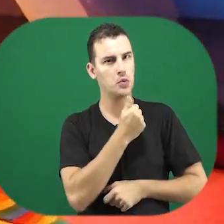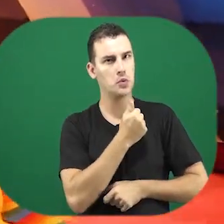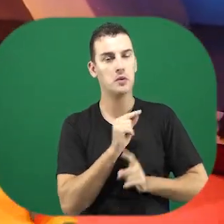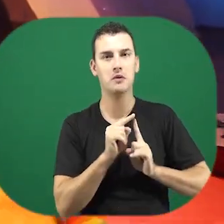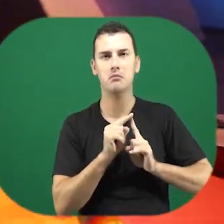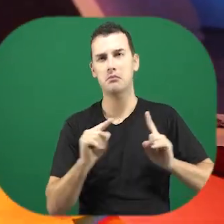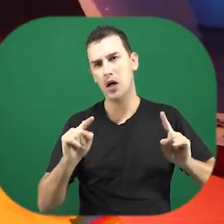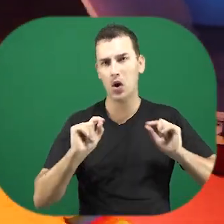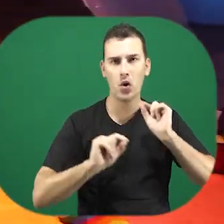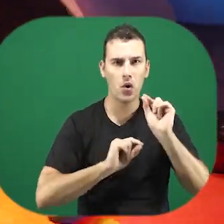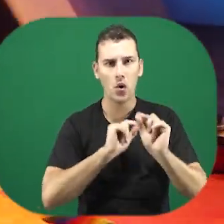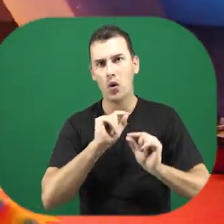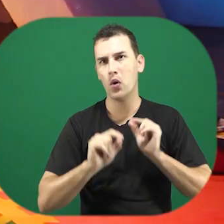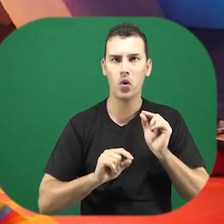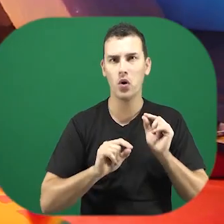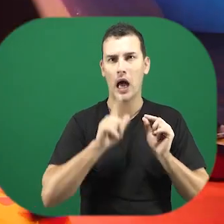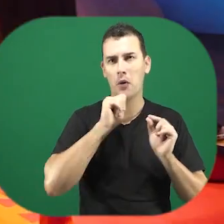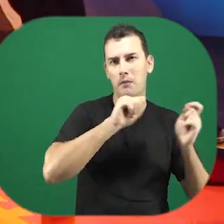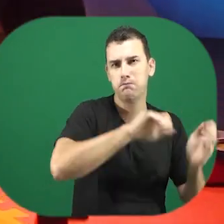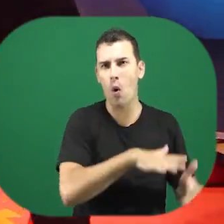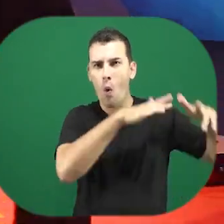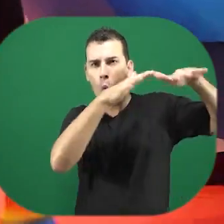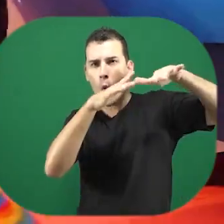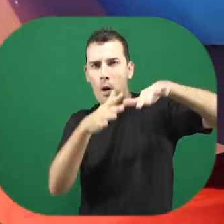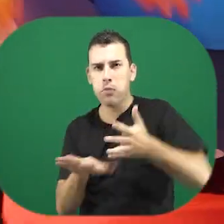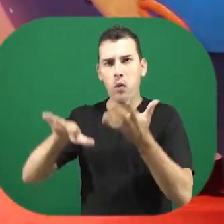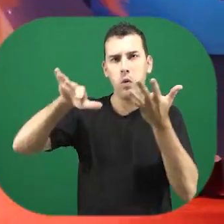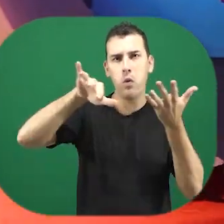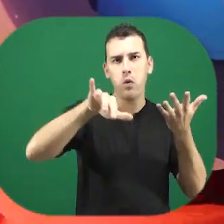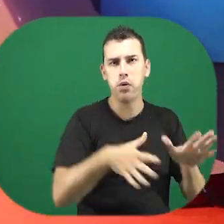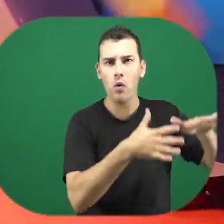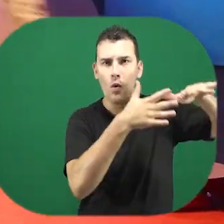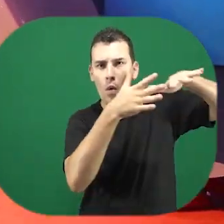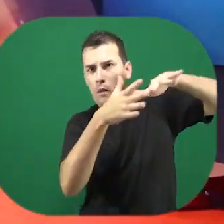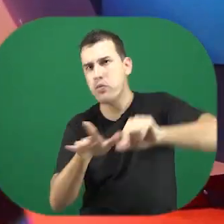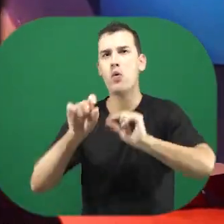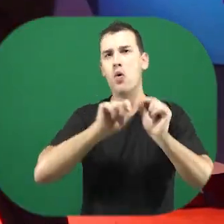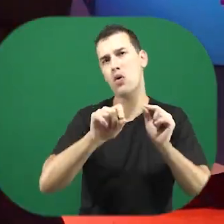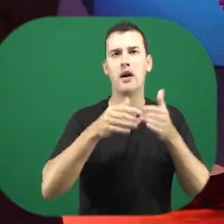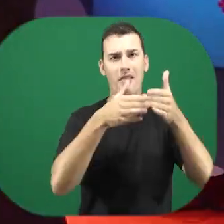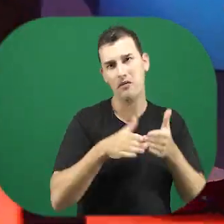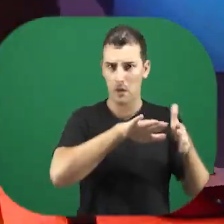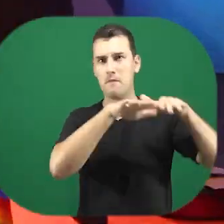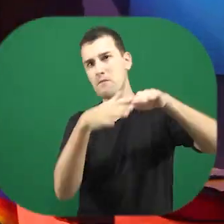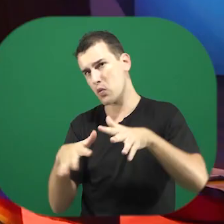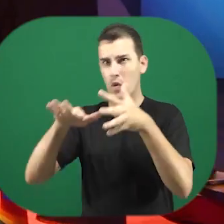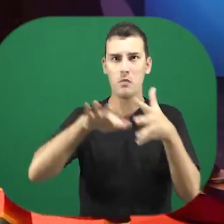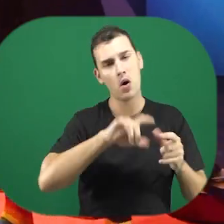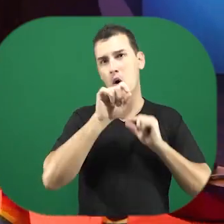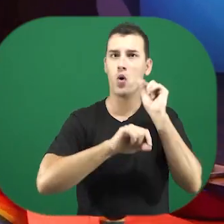uma tempestade, que jogou o navio pra lá e pra cá. De repente o príncipe saiu do navio, caiu do navio e ficou afogado.